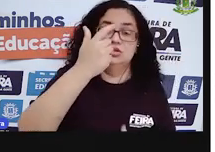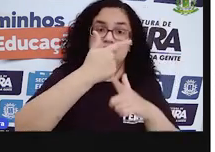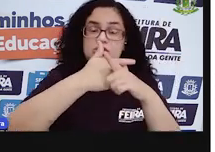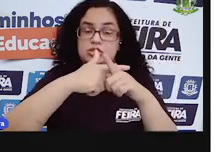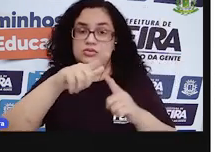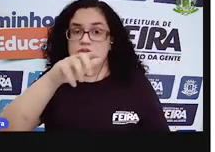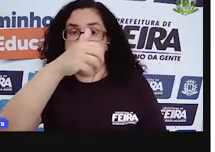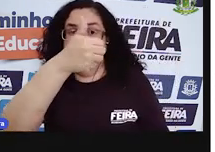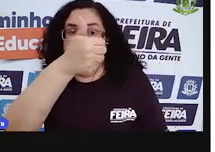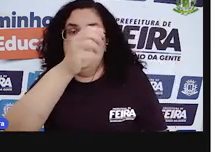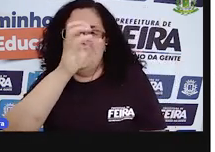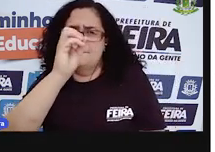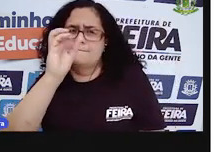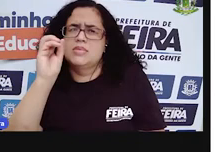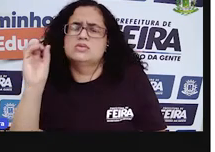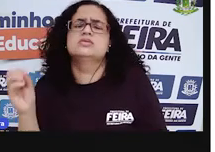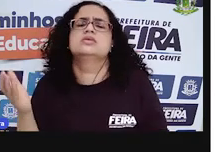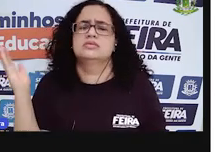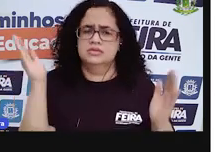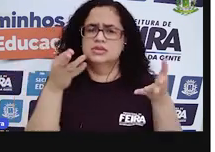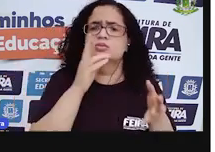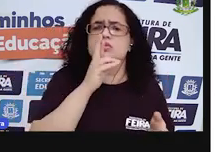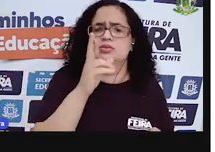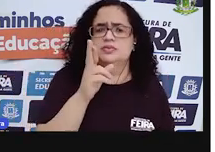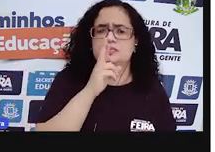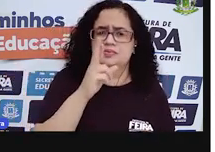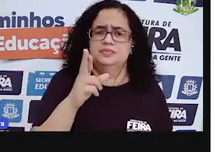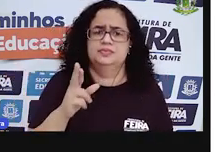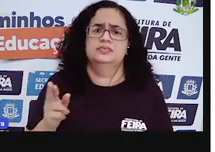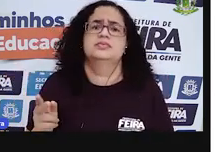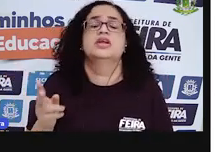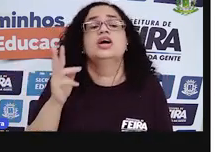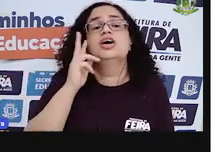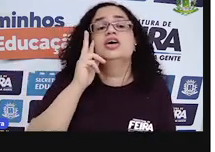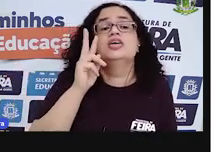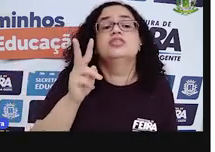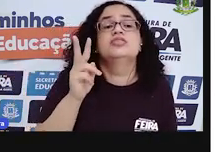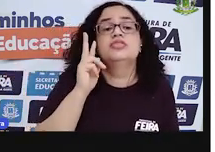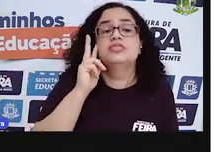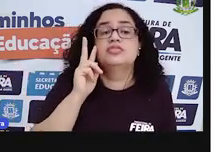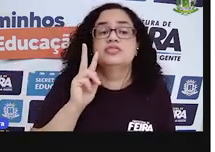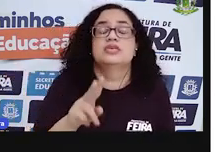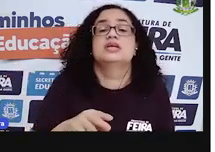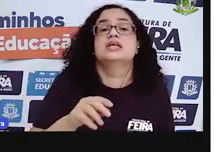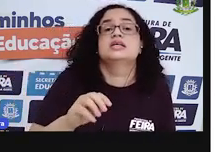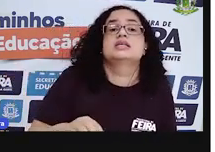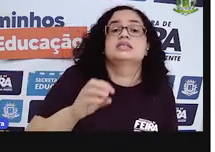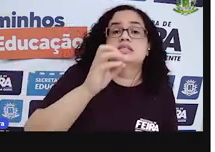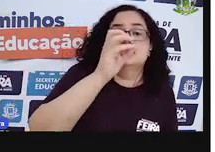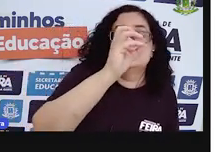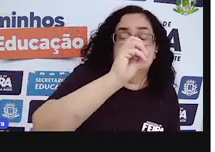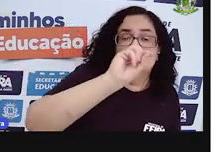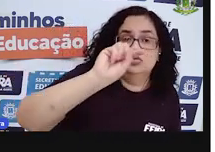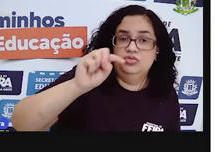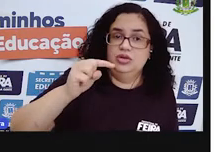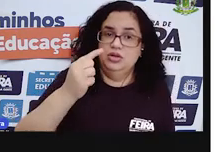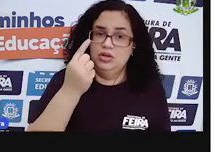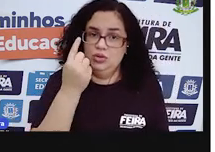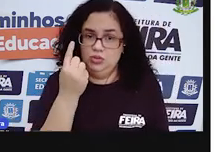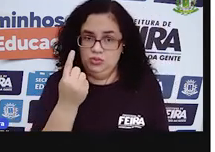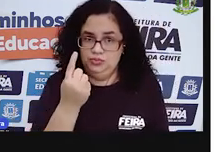/ sem faz isso aí agora bom e você vai ver que vai dar 0,1